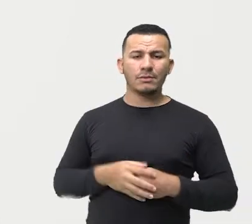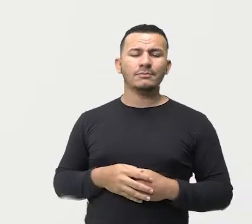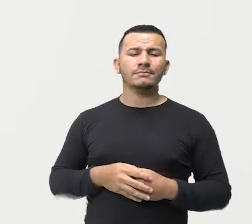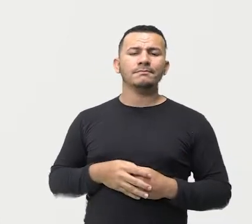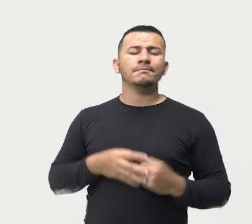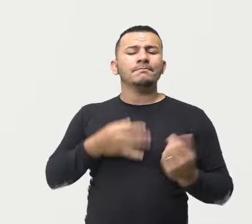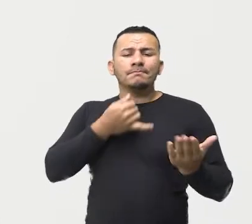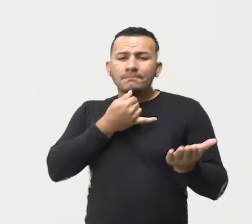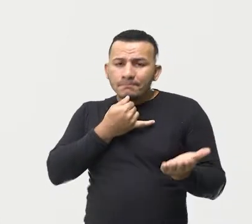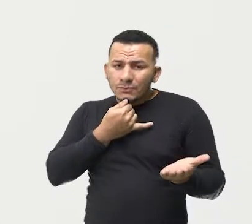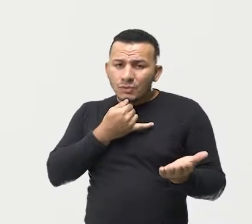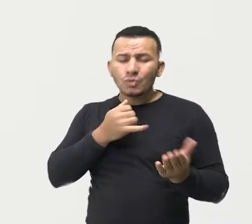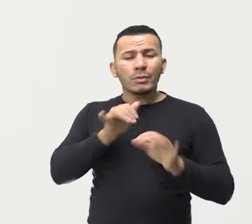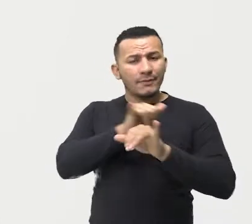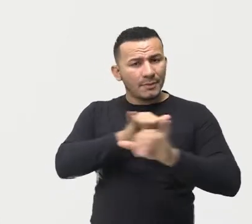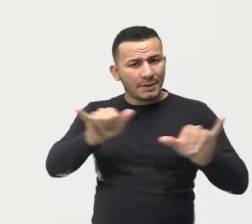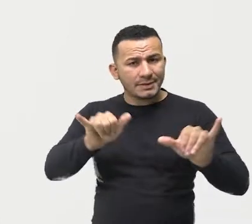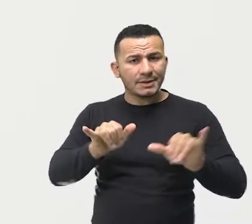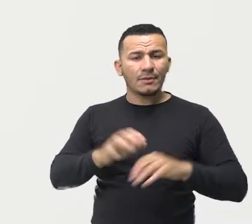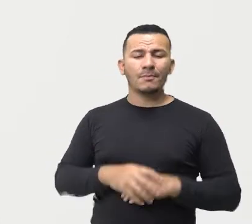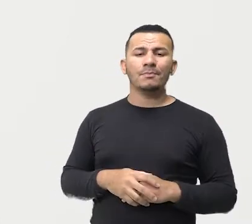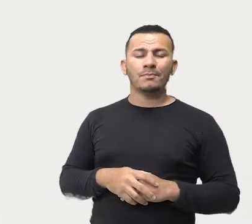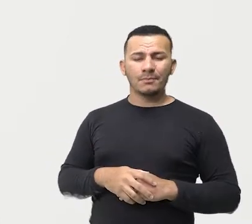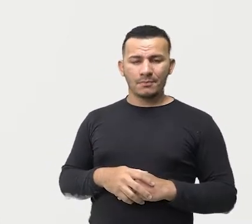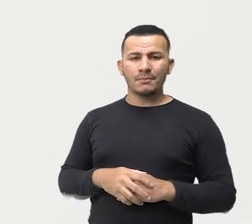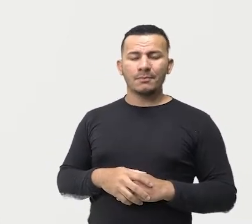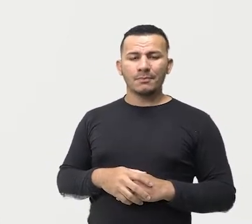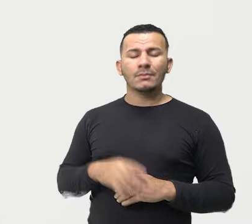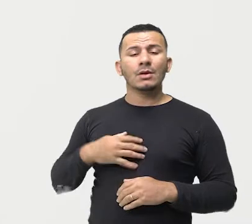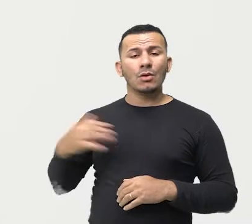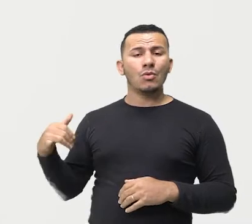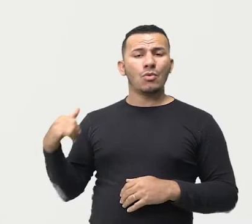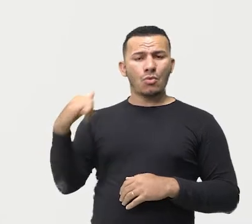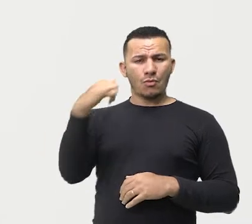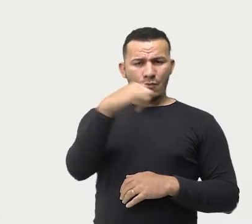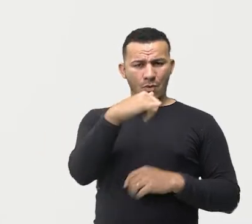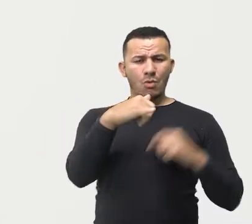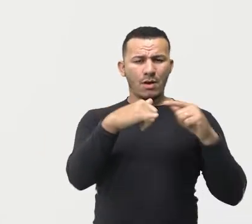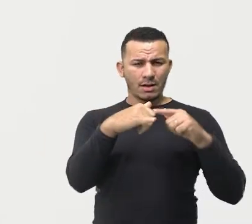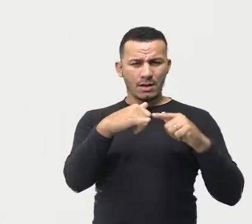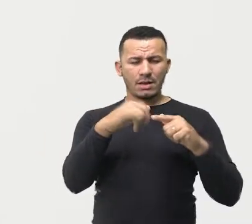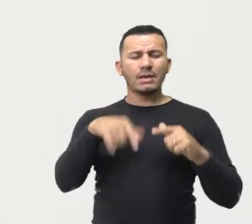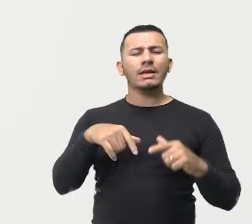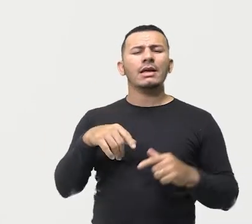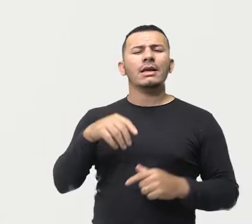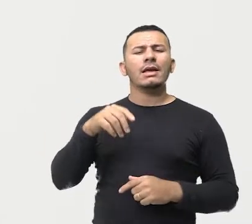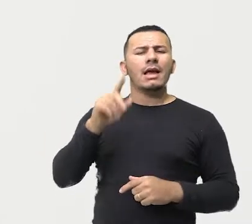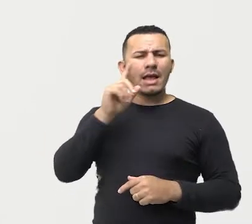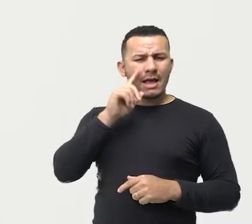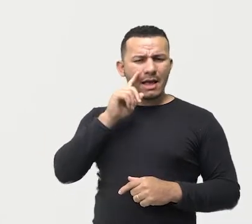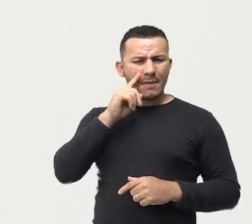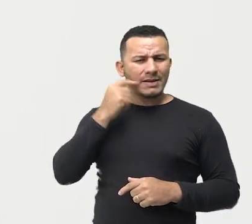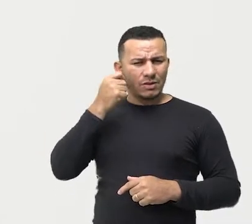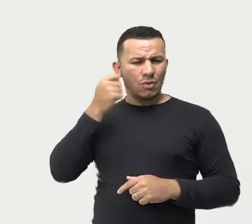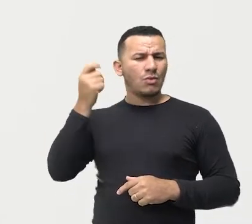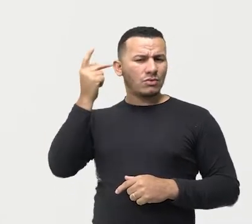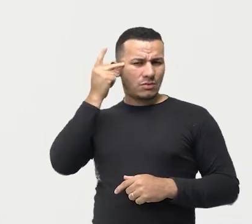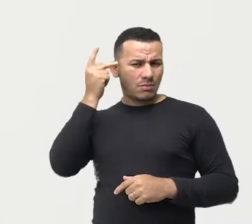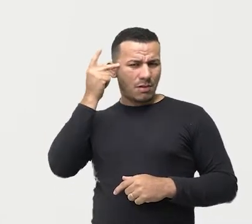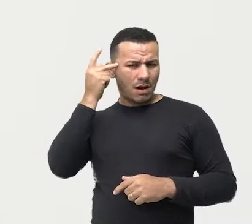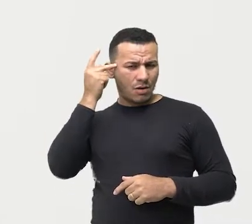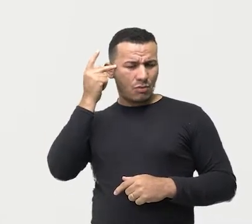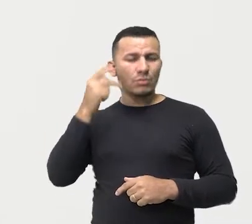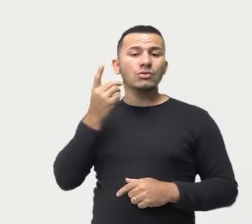lamentamos informar que em voo realizado por essa companhia no trecho Maceió São Paulo